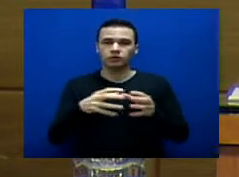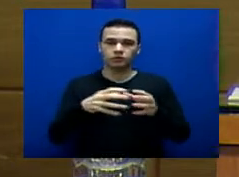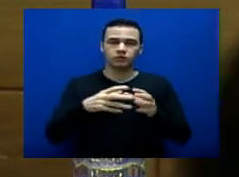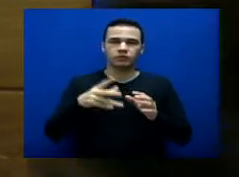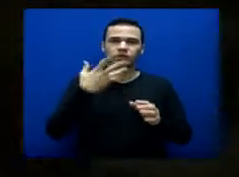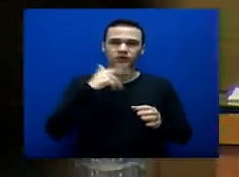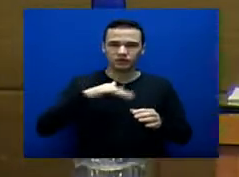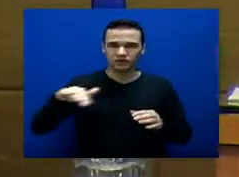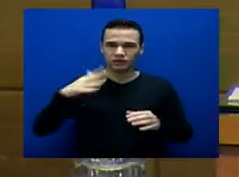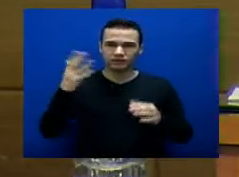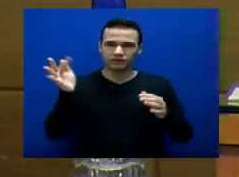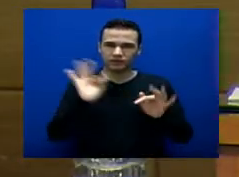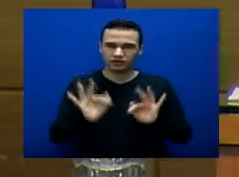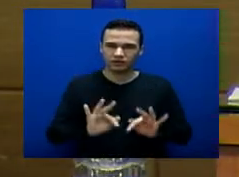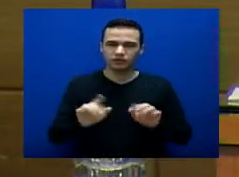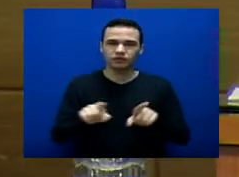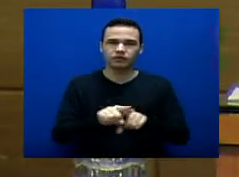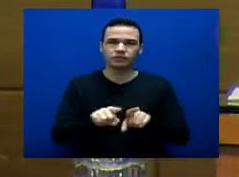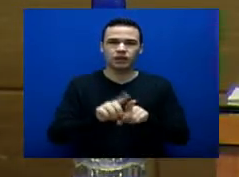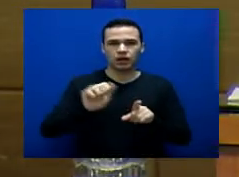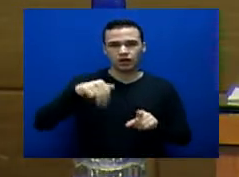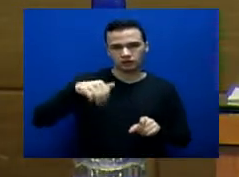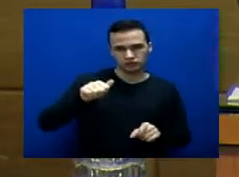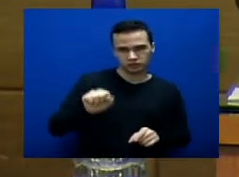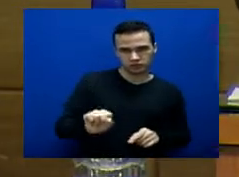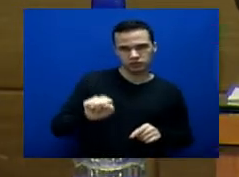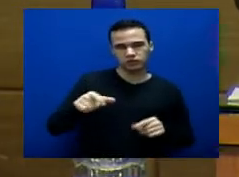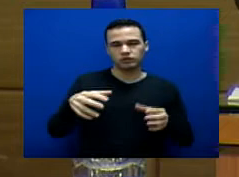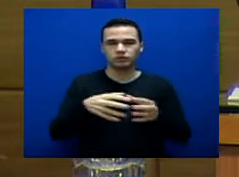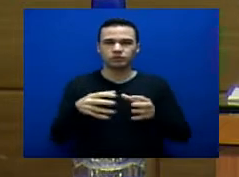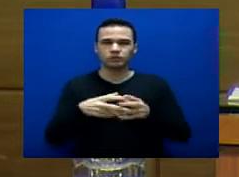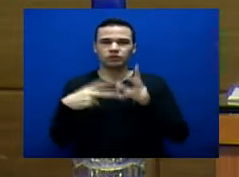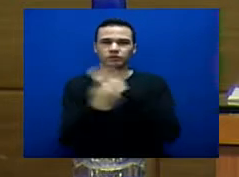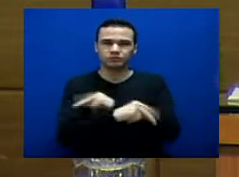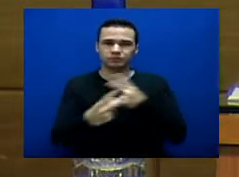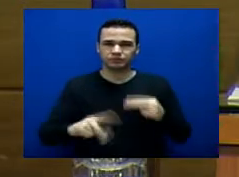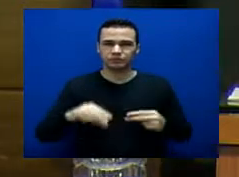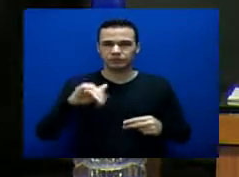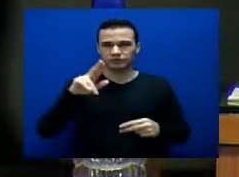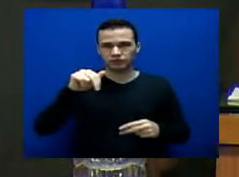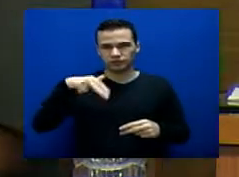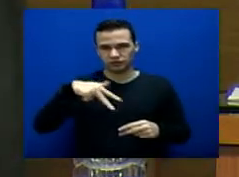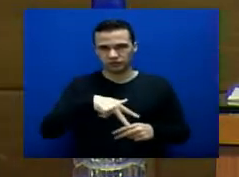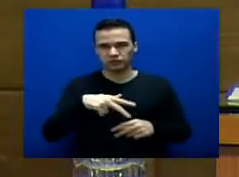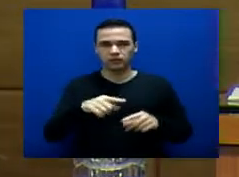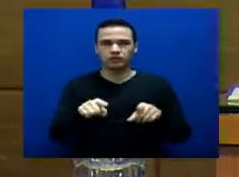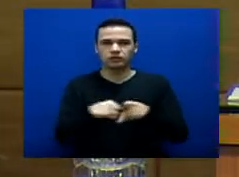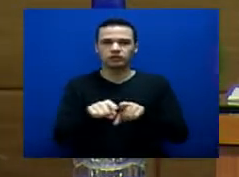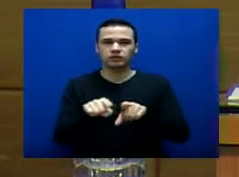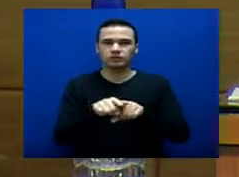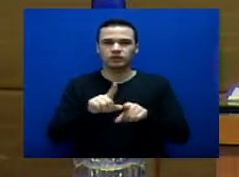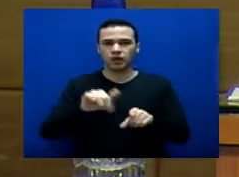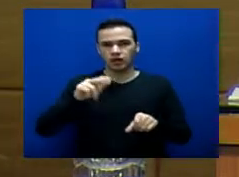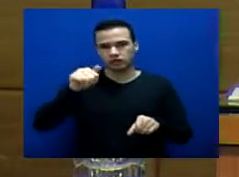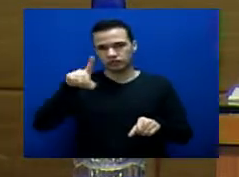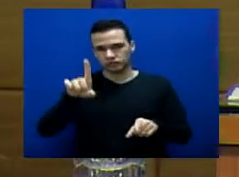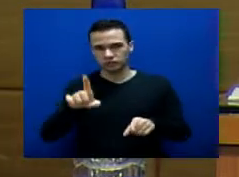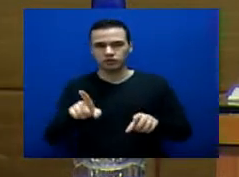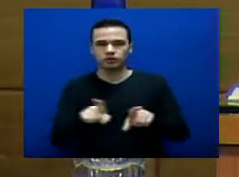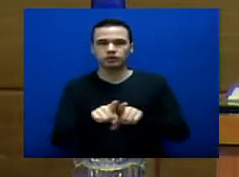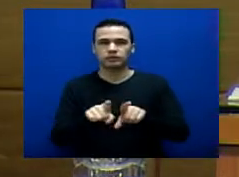Círculo Operário de Sorocaba, AMAS, Lar Espírita Ivan Santos de Albuquerque, da ANDI, da